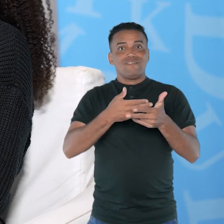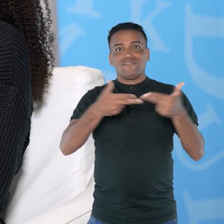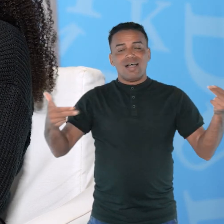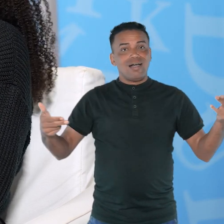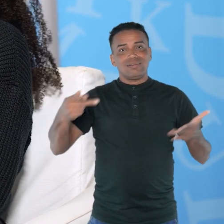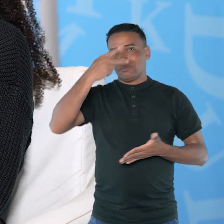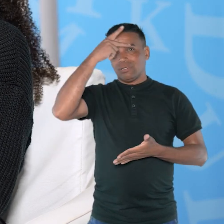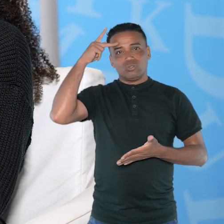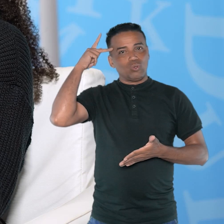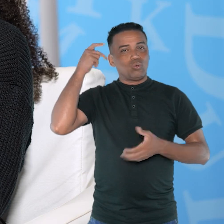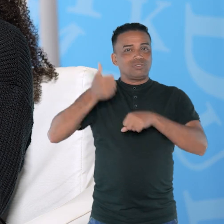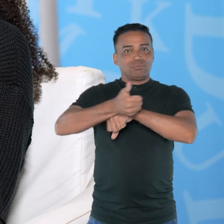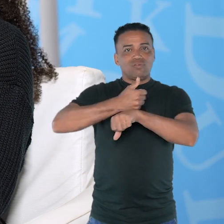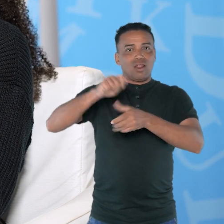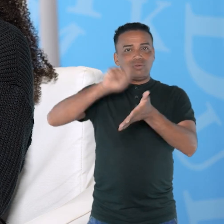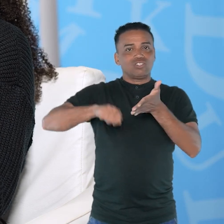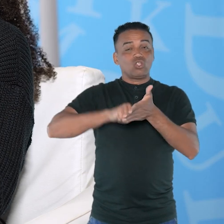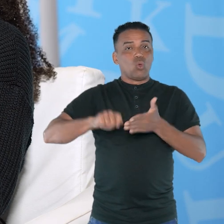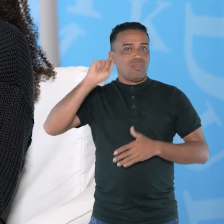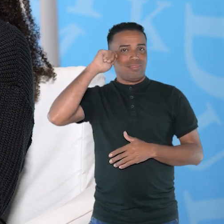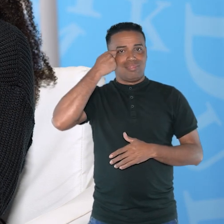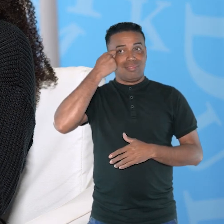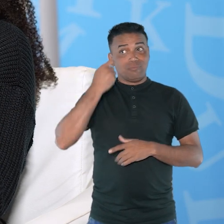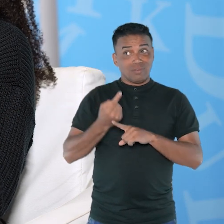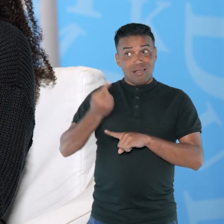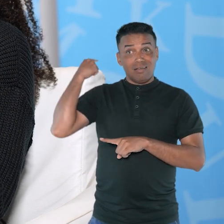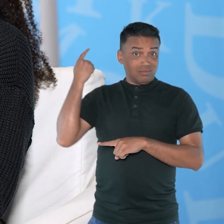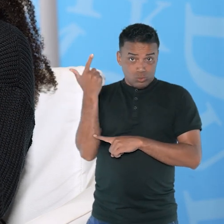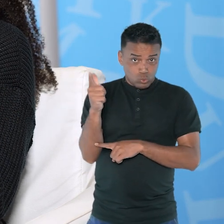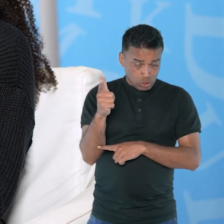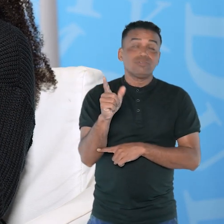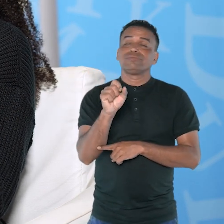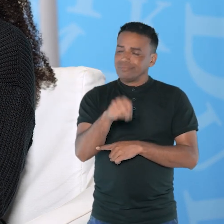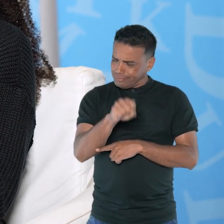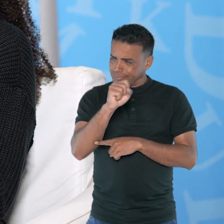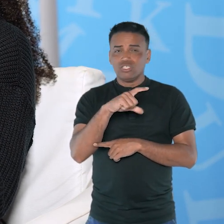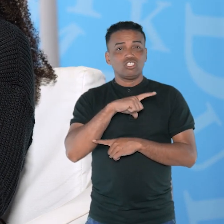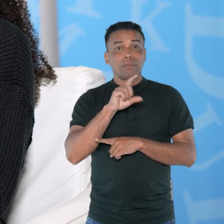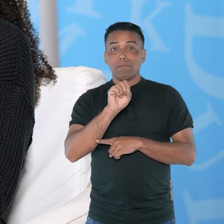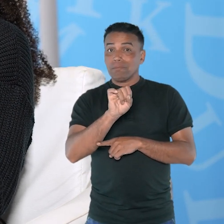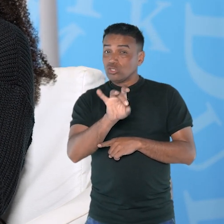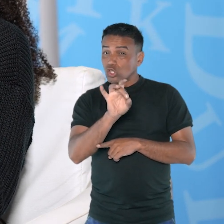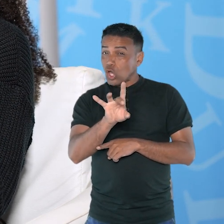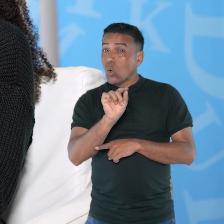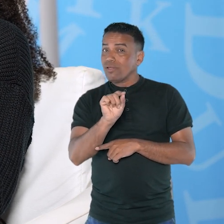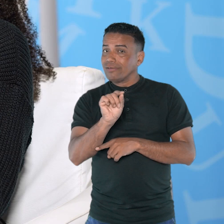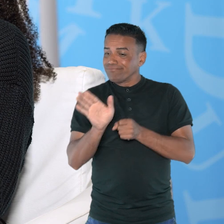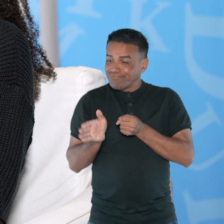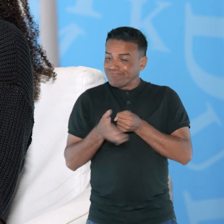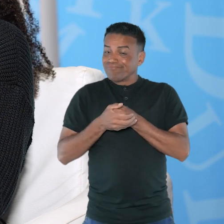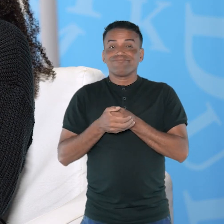coisa nova. É uma coisa, não que eles não existissem, eles existiram, só que eles ficavam